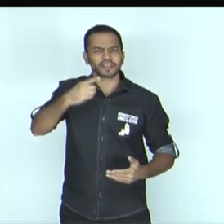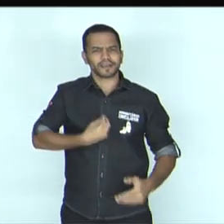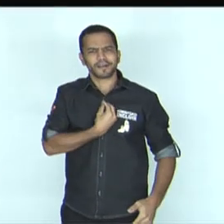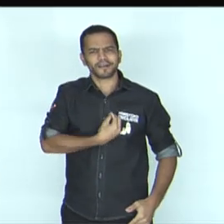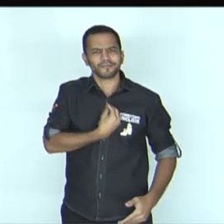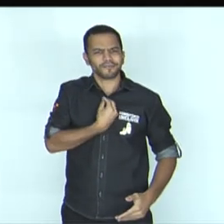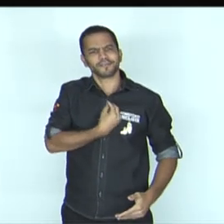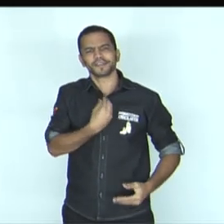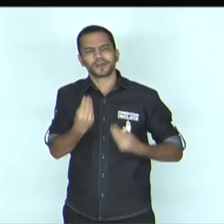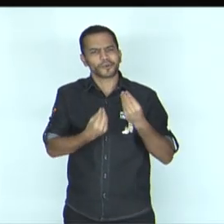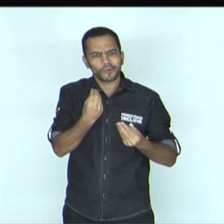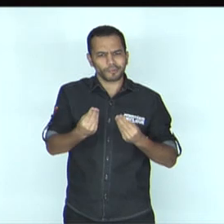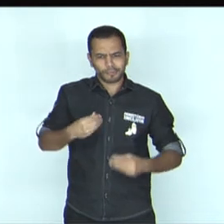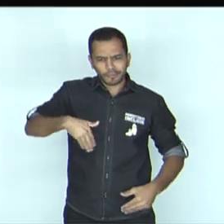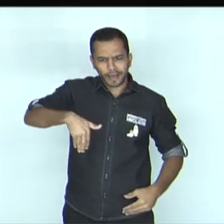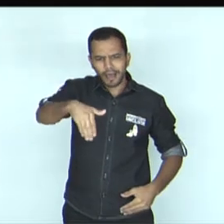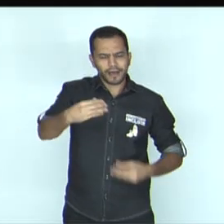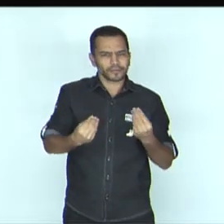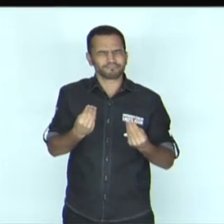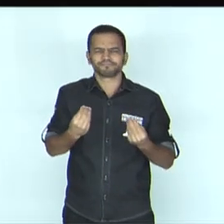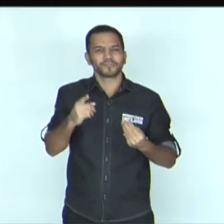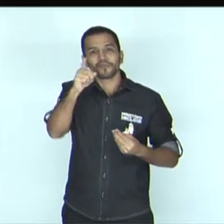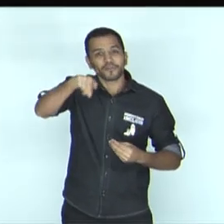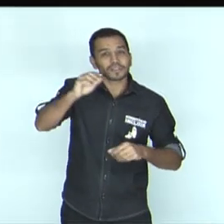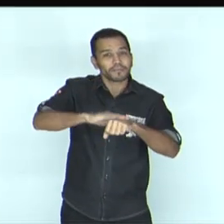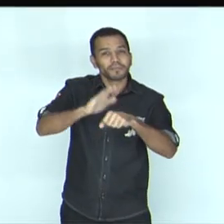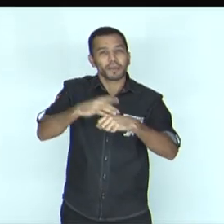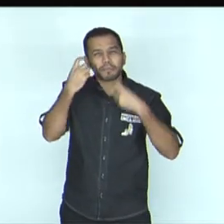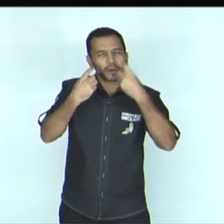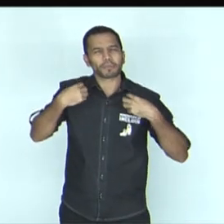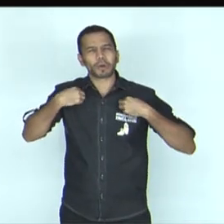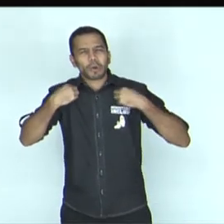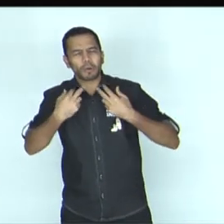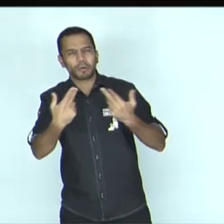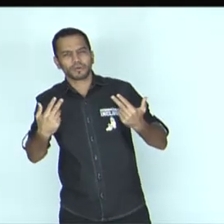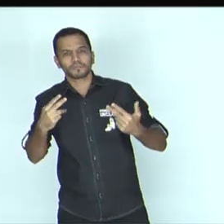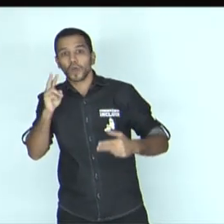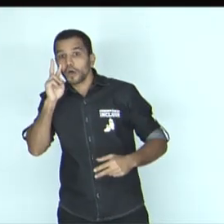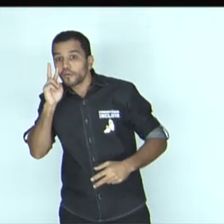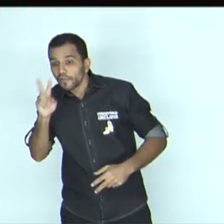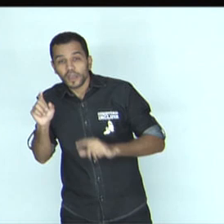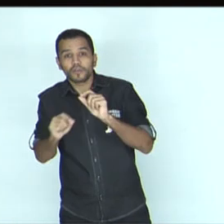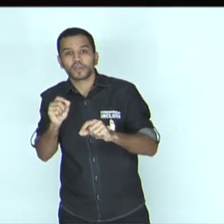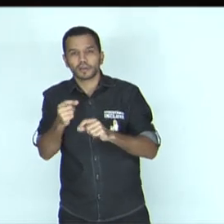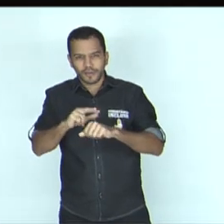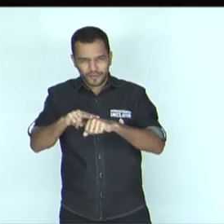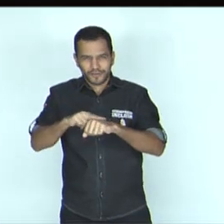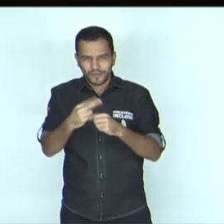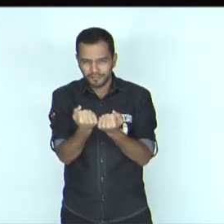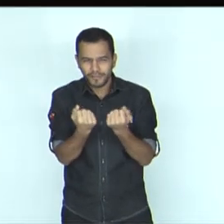se preocupam com roupas. Vejam como crescem os lírios do campo. Eles não trabalham nem